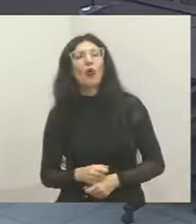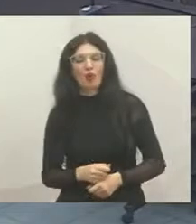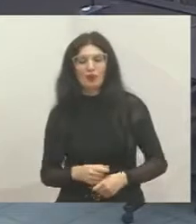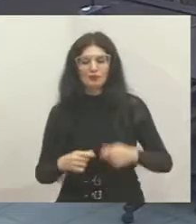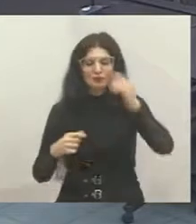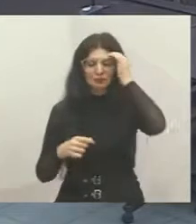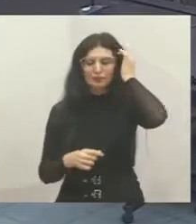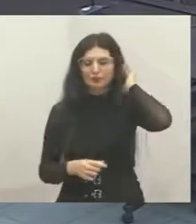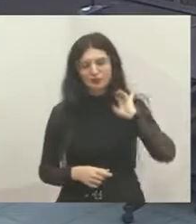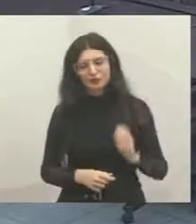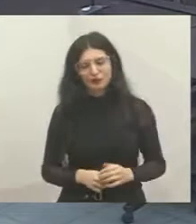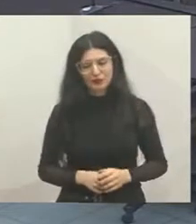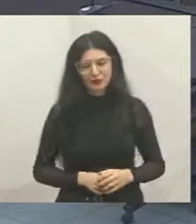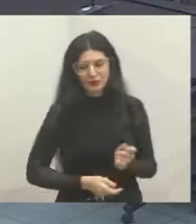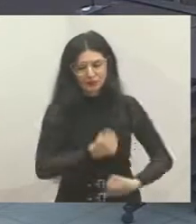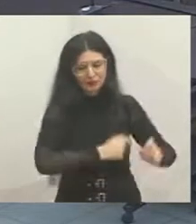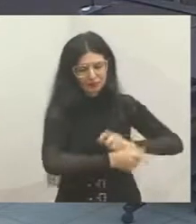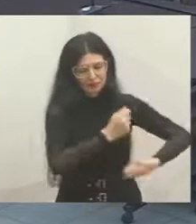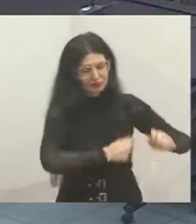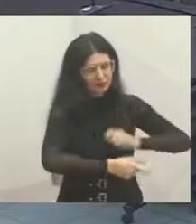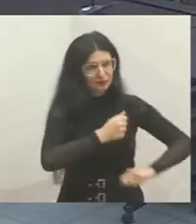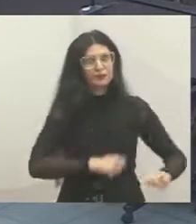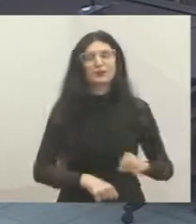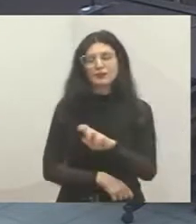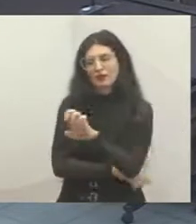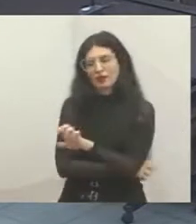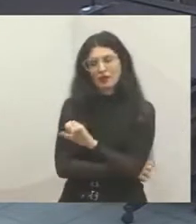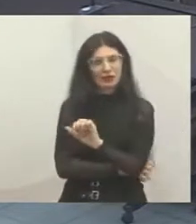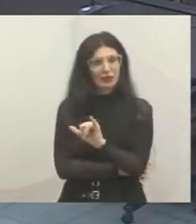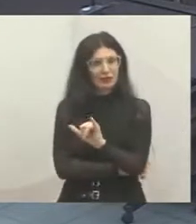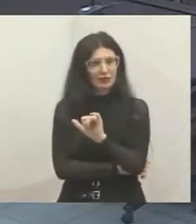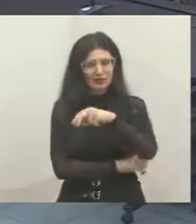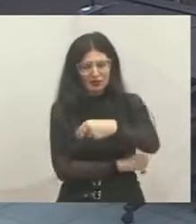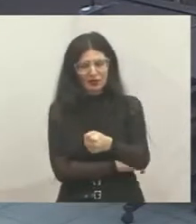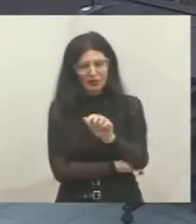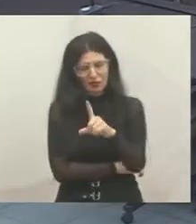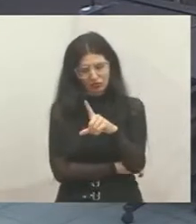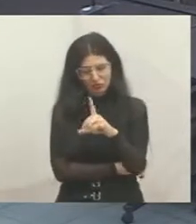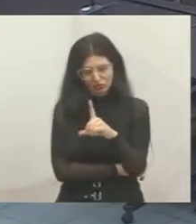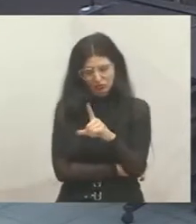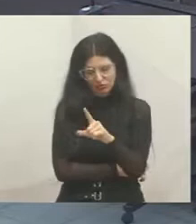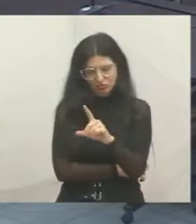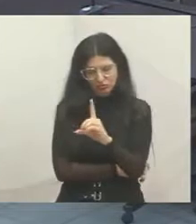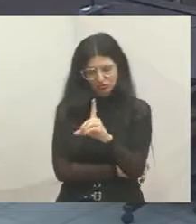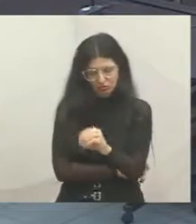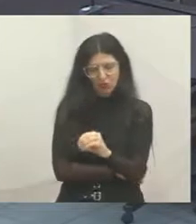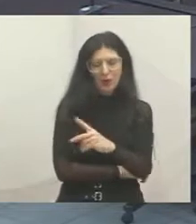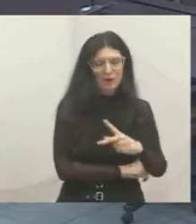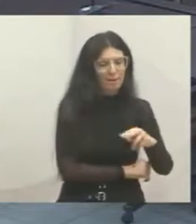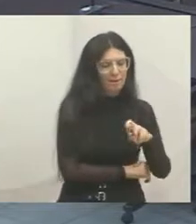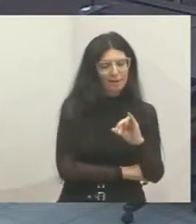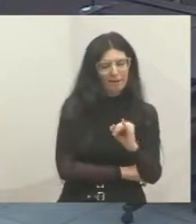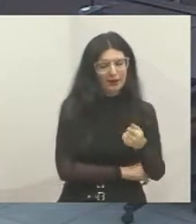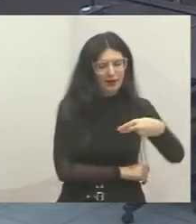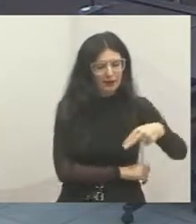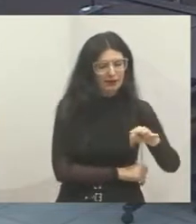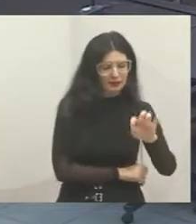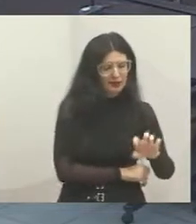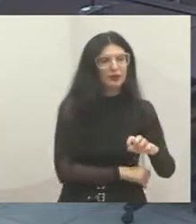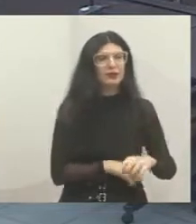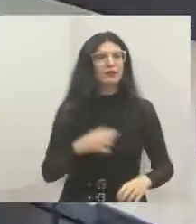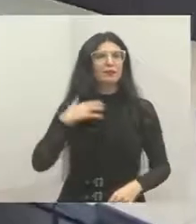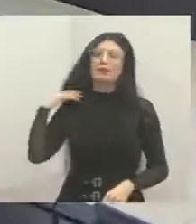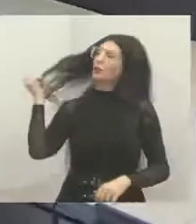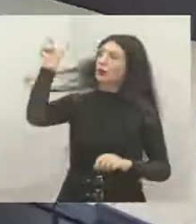senhor Reinaldo Priante, e neste momento abro a palavra aos vereadores presentes para esclarecimento e dúvidas. Estão presentes no plenário a